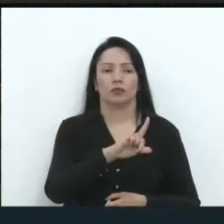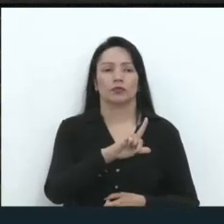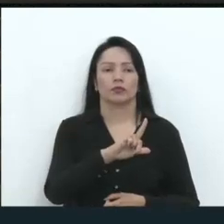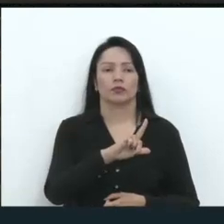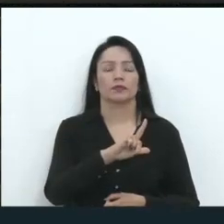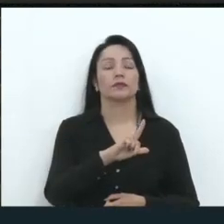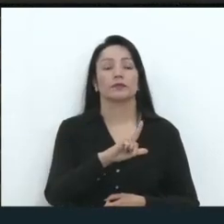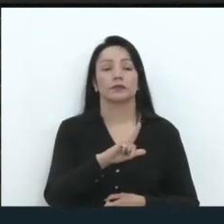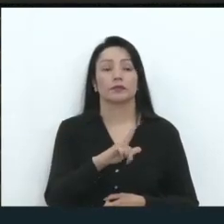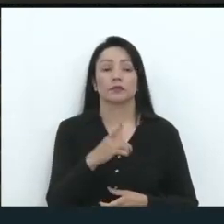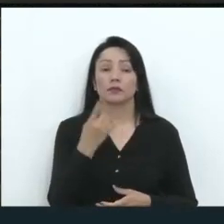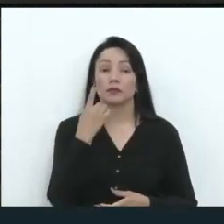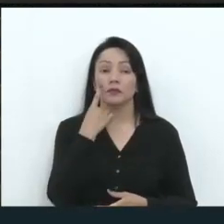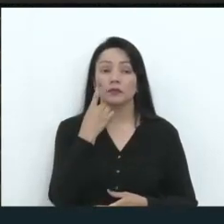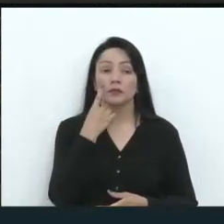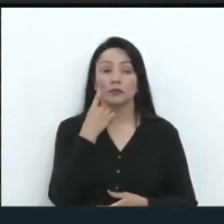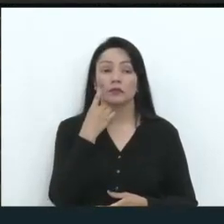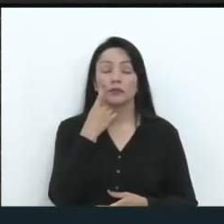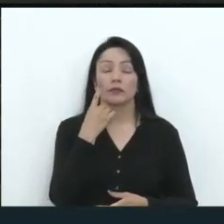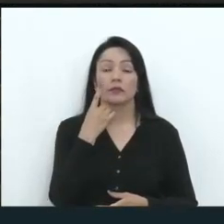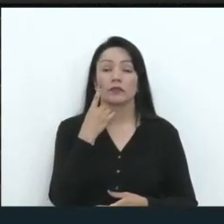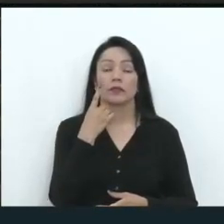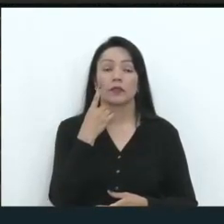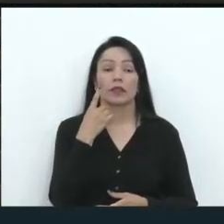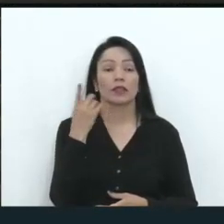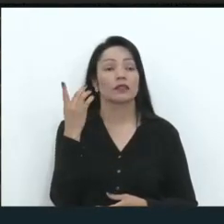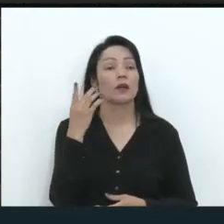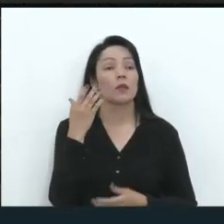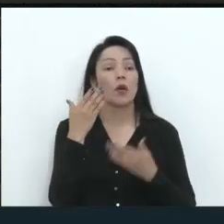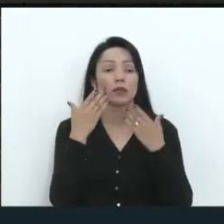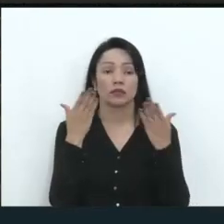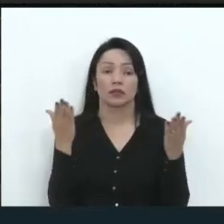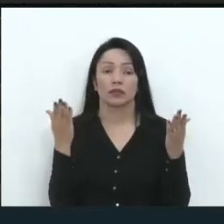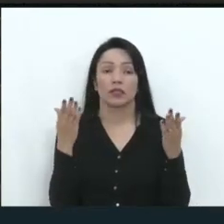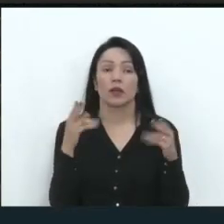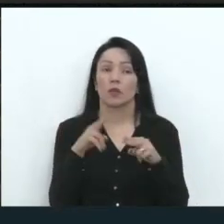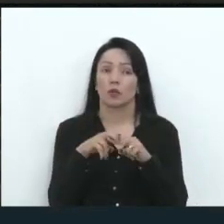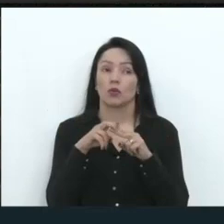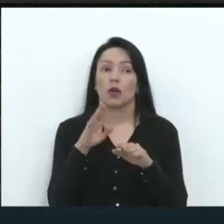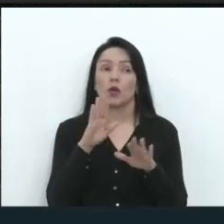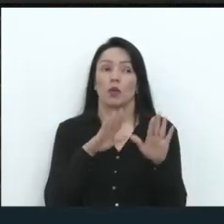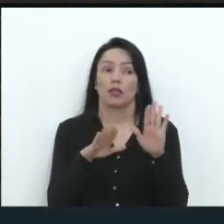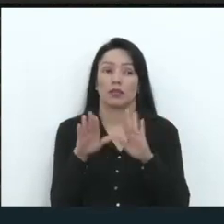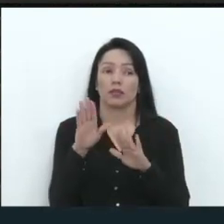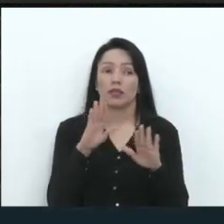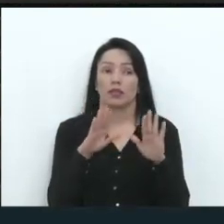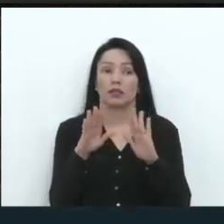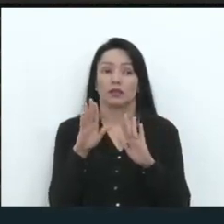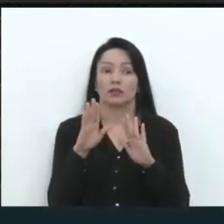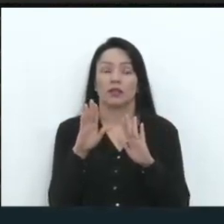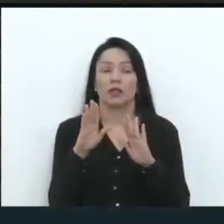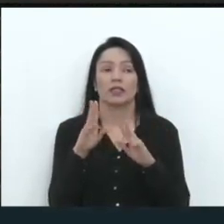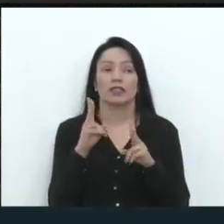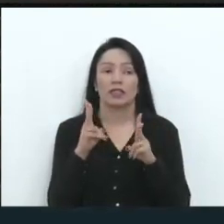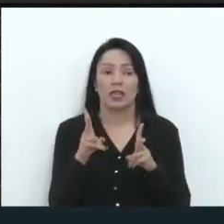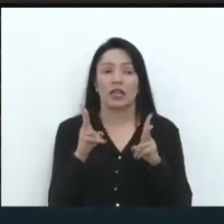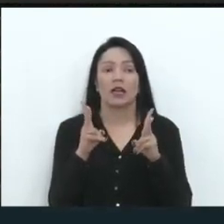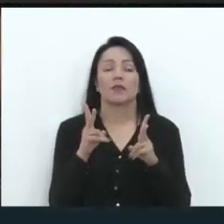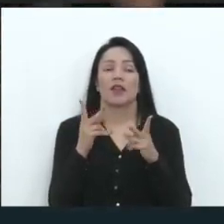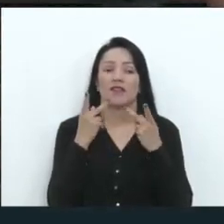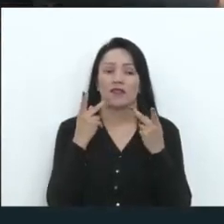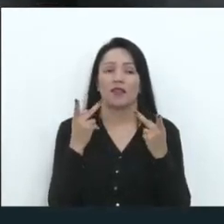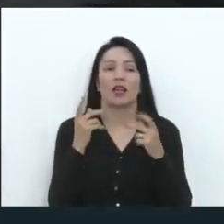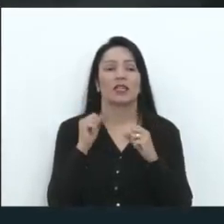isso se reflita, né, por isso que a gente temos que tomar cuidado. e sempre defender a democracia,